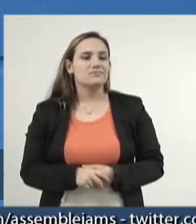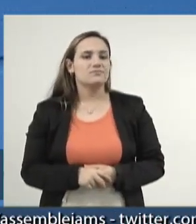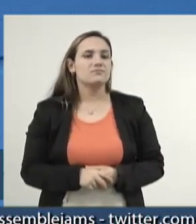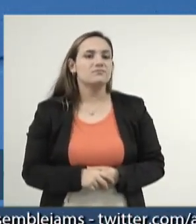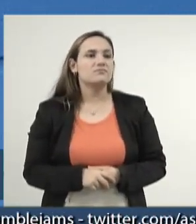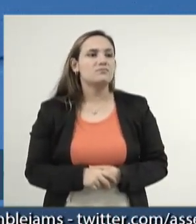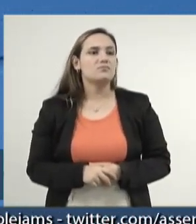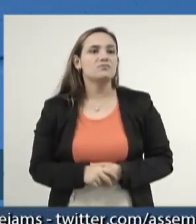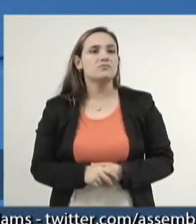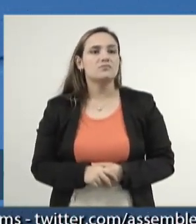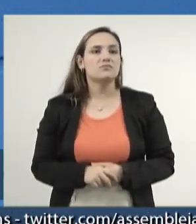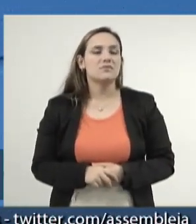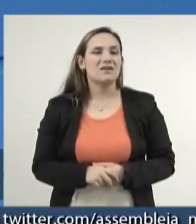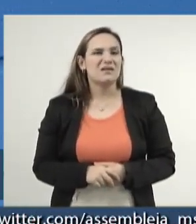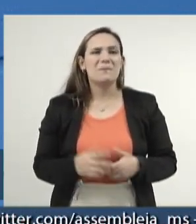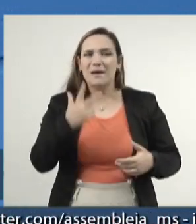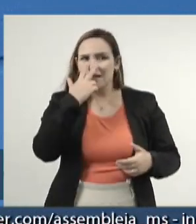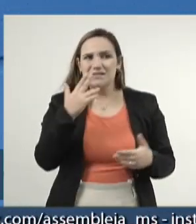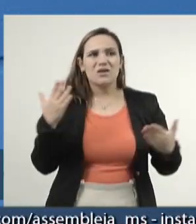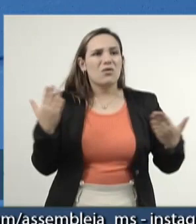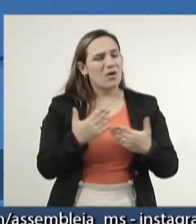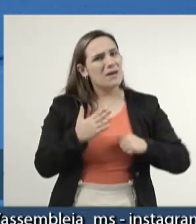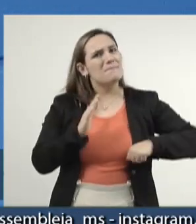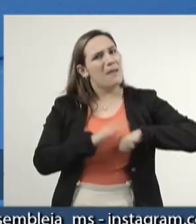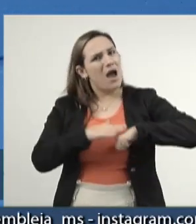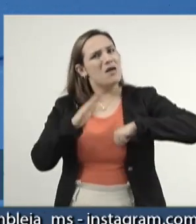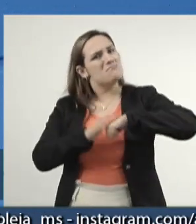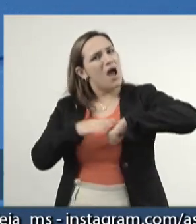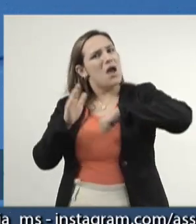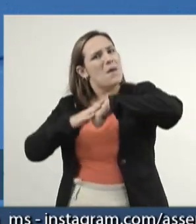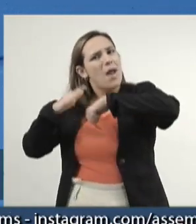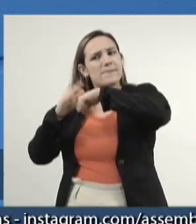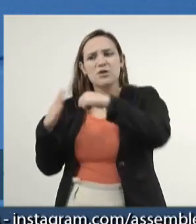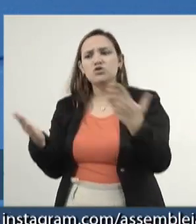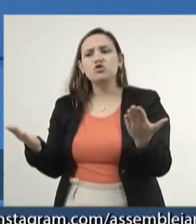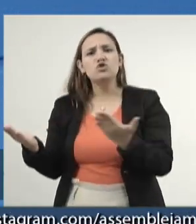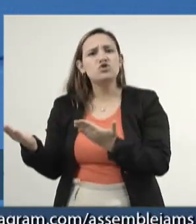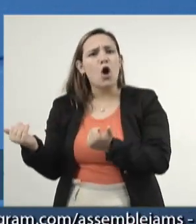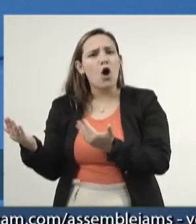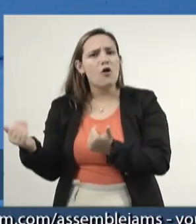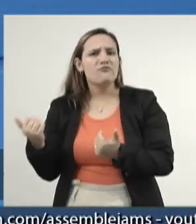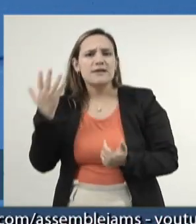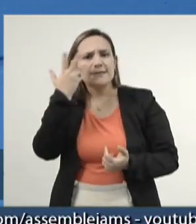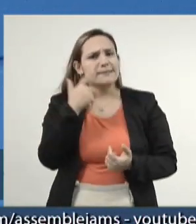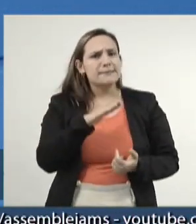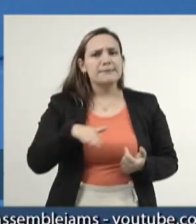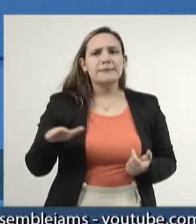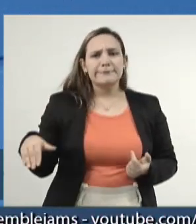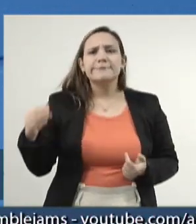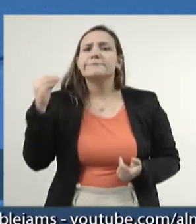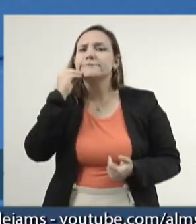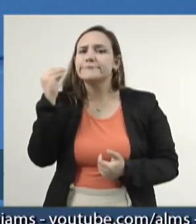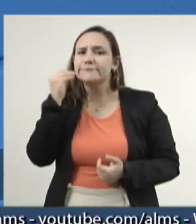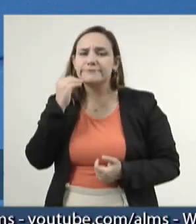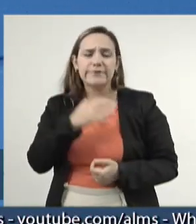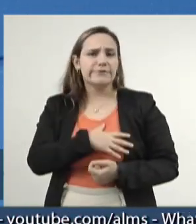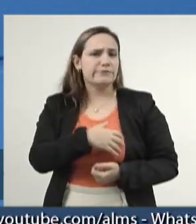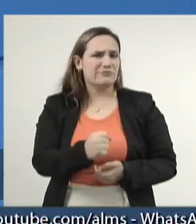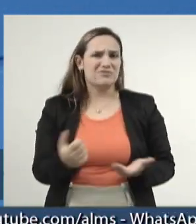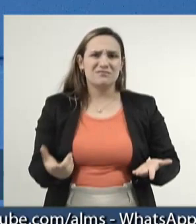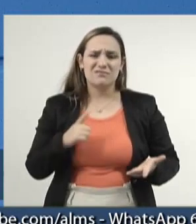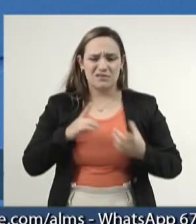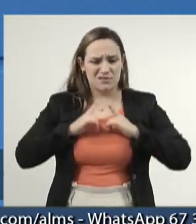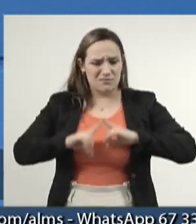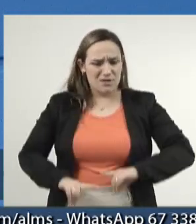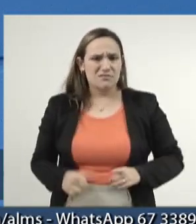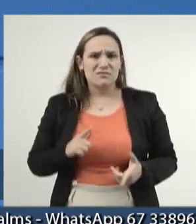pior é que cada vez mais, precocemente, as nossas crianças, com a depressão,